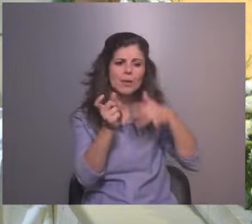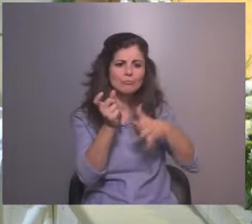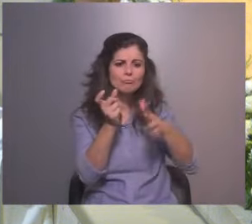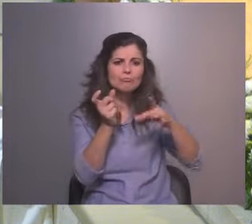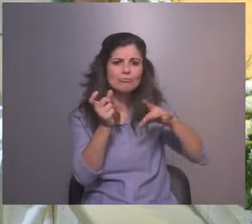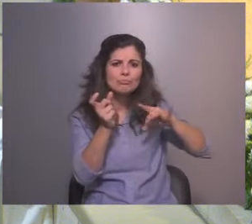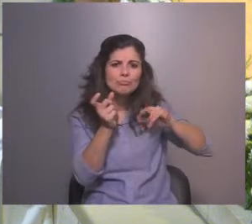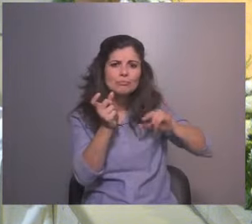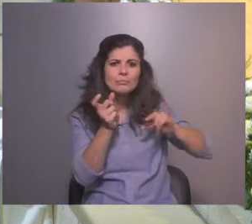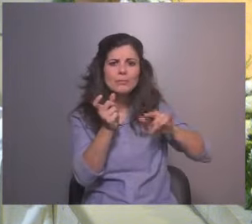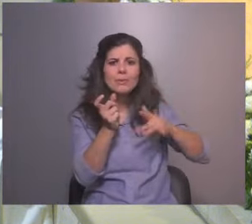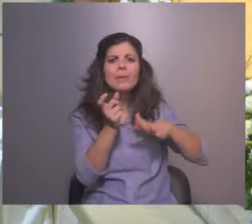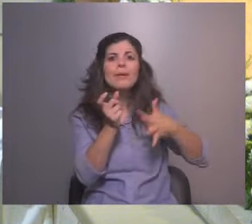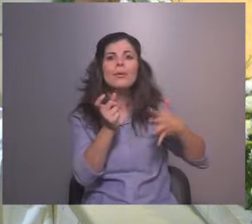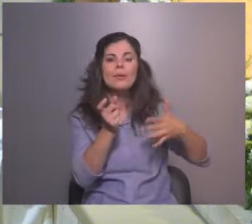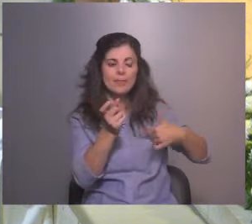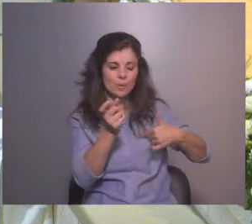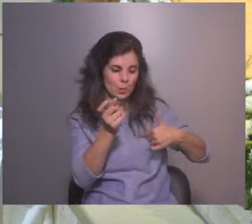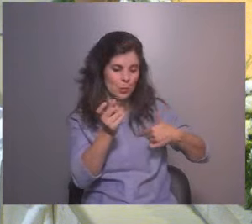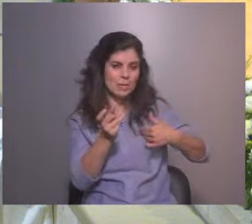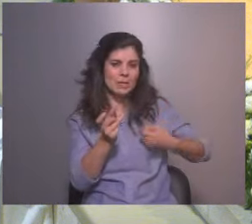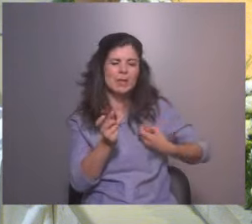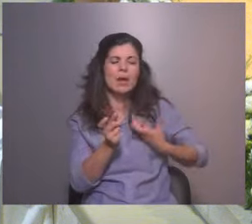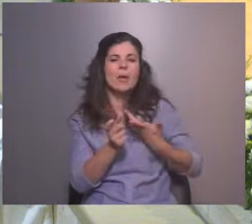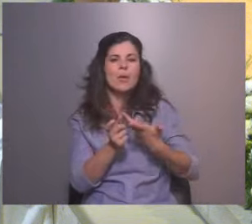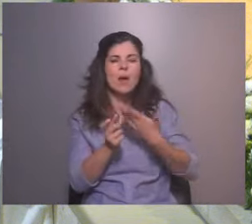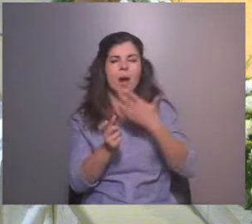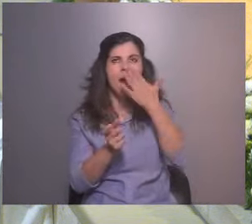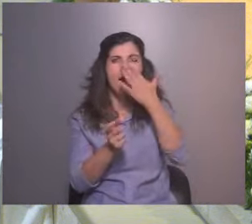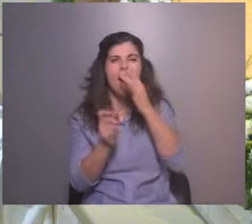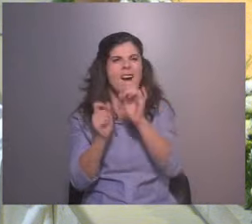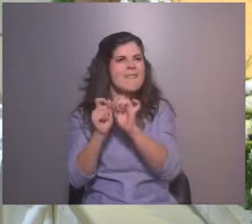pacem. Bem, muito bem.